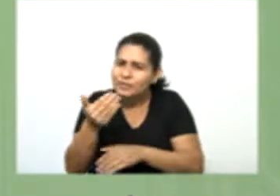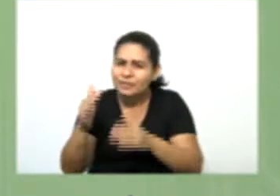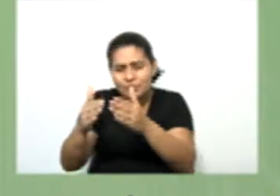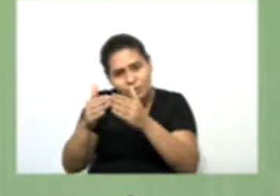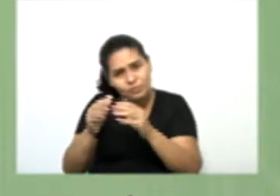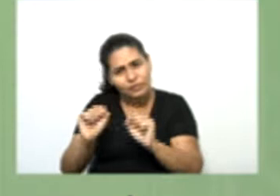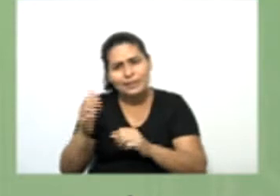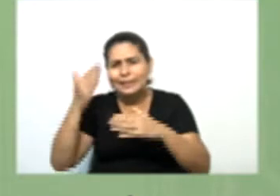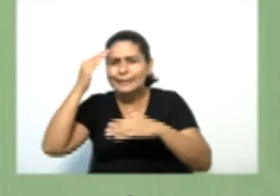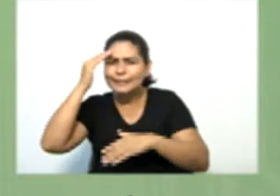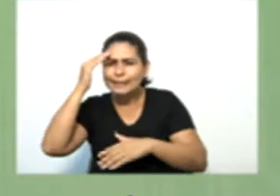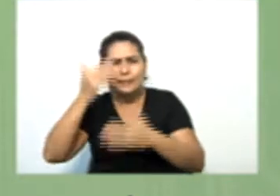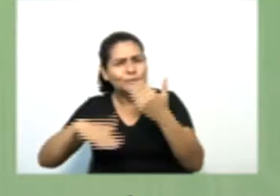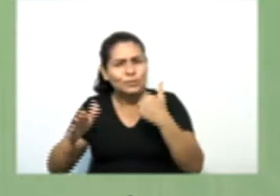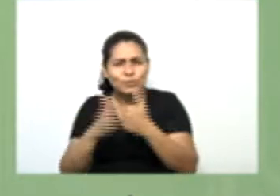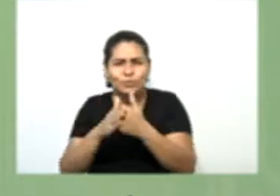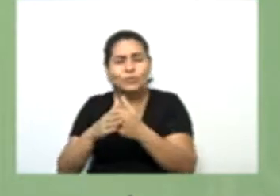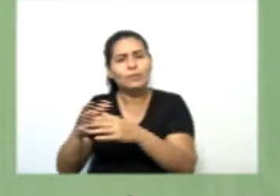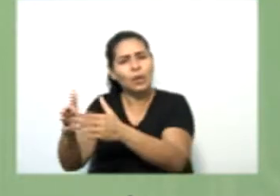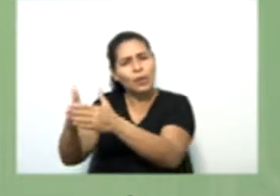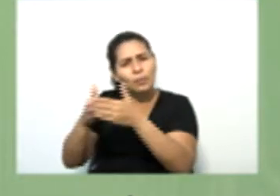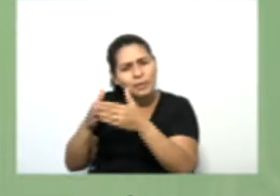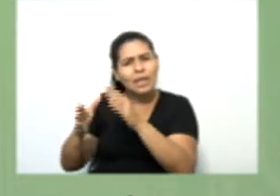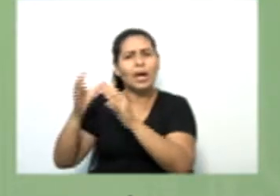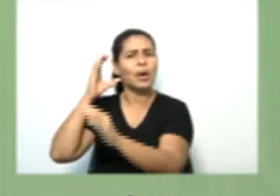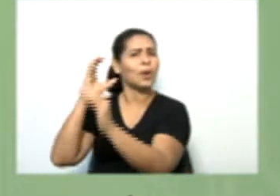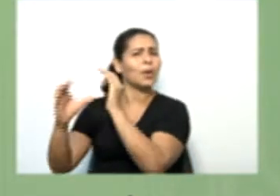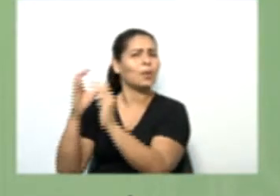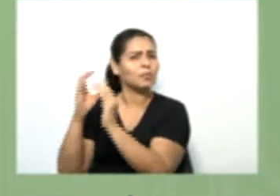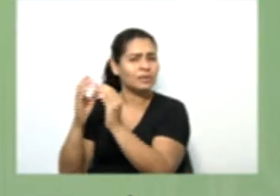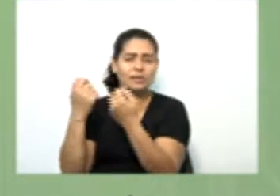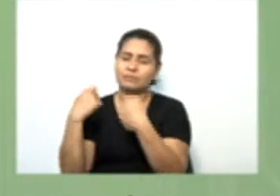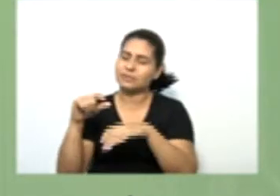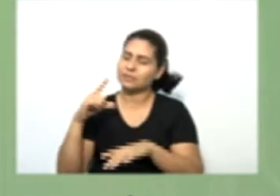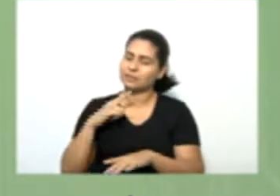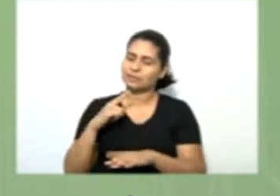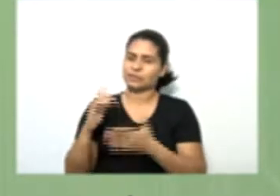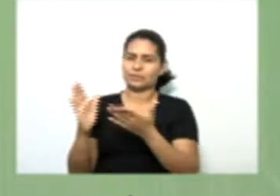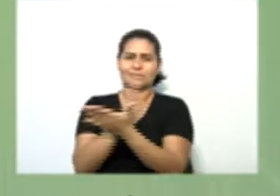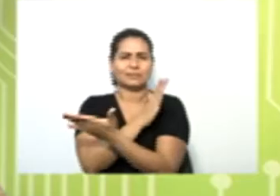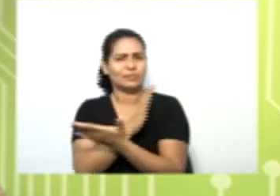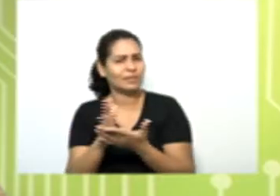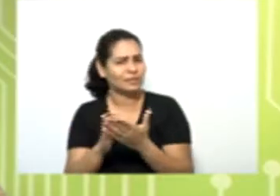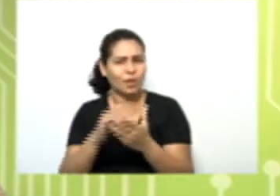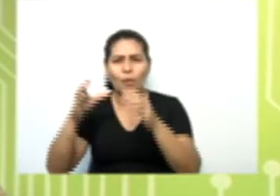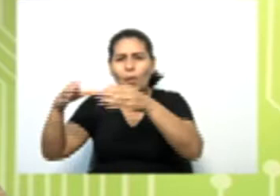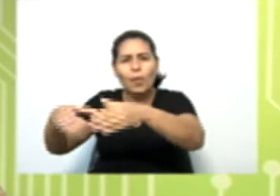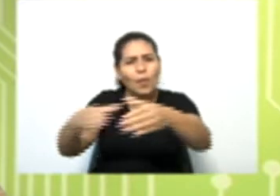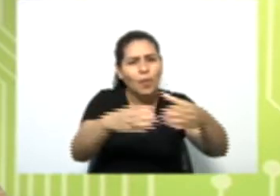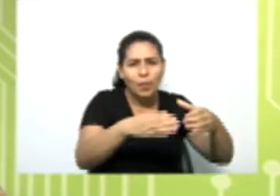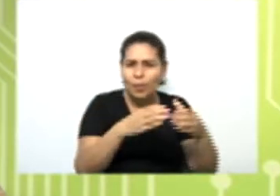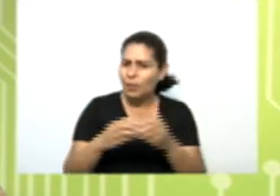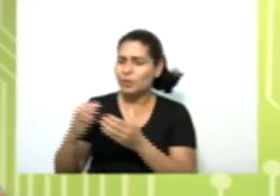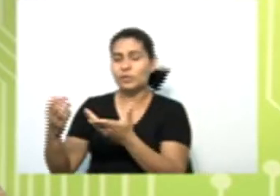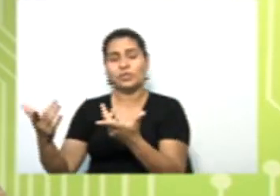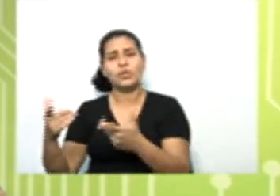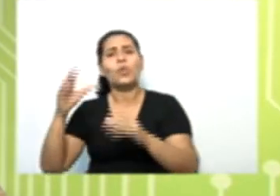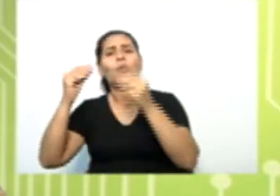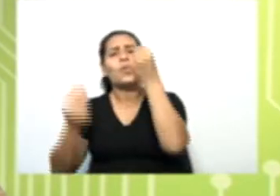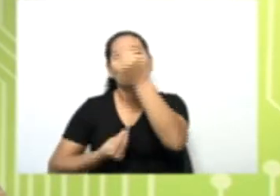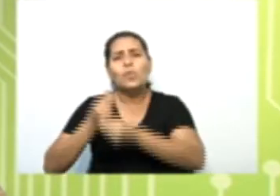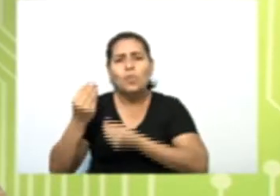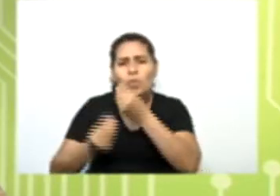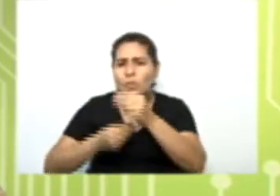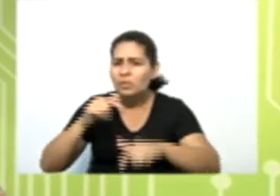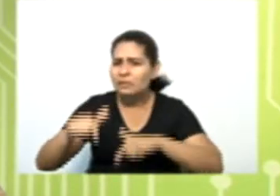entenda sempre que uma boa comunicação, independente, né, da onde você está atuando, de que forma você está